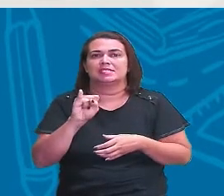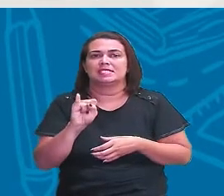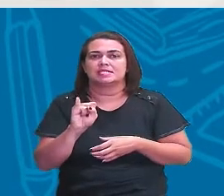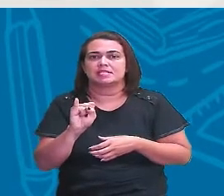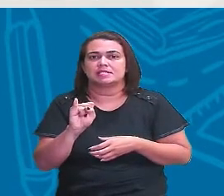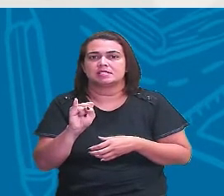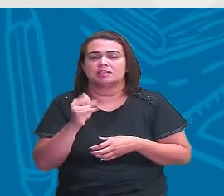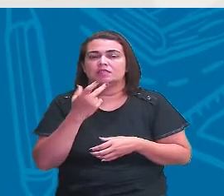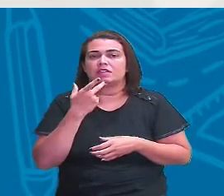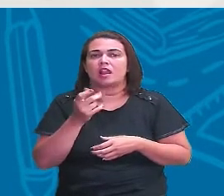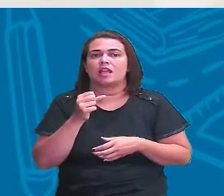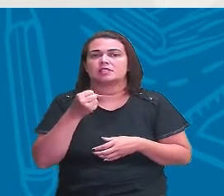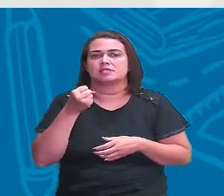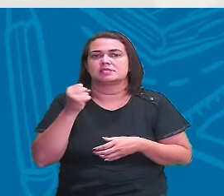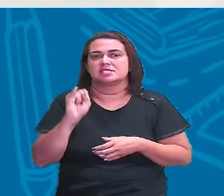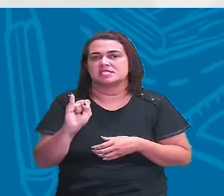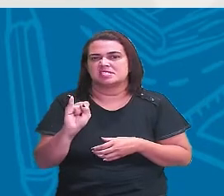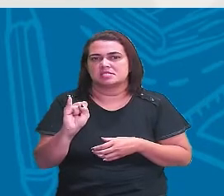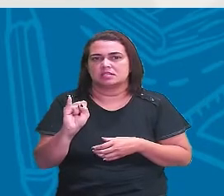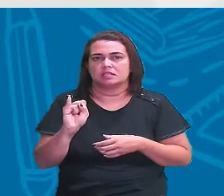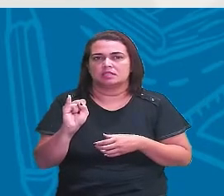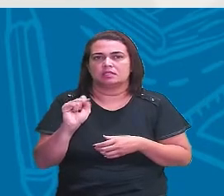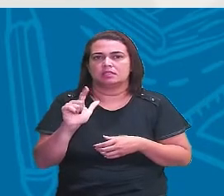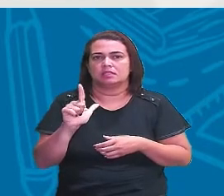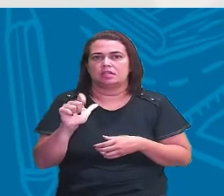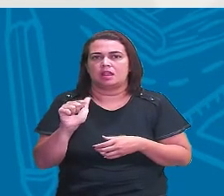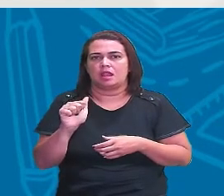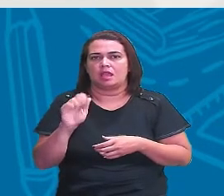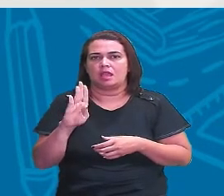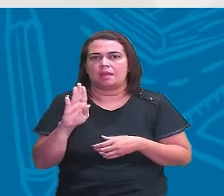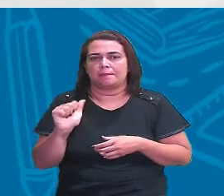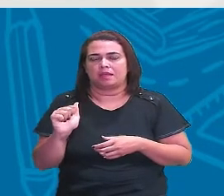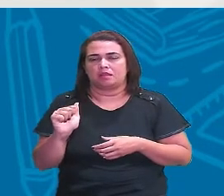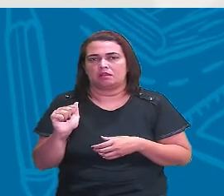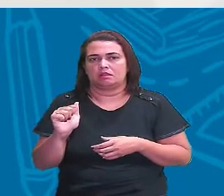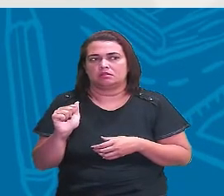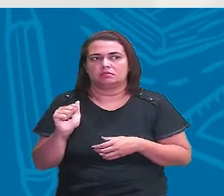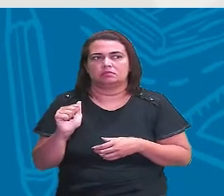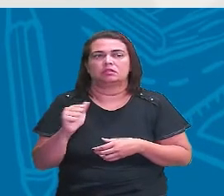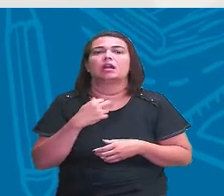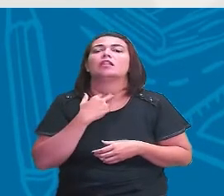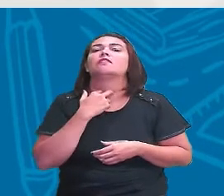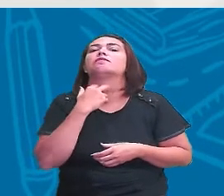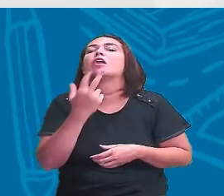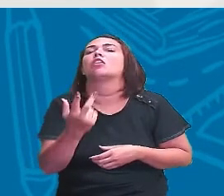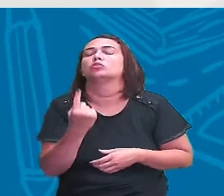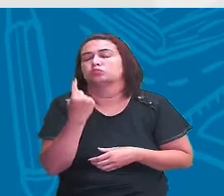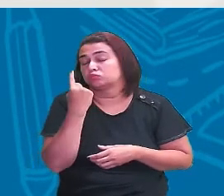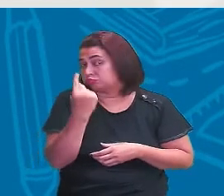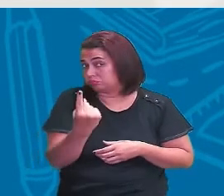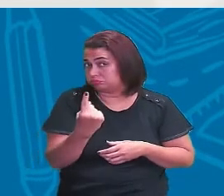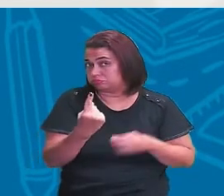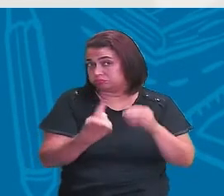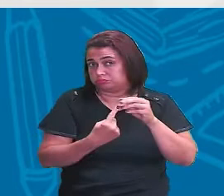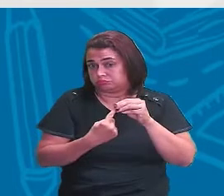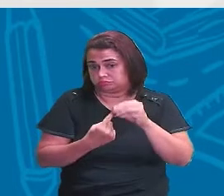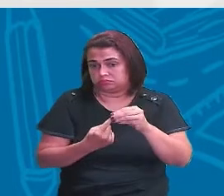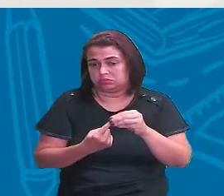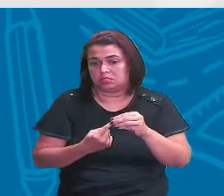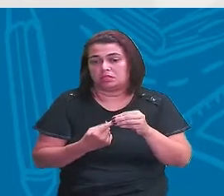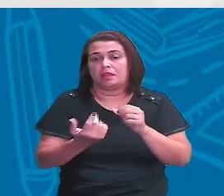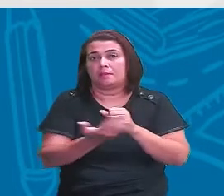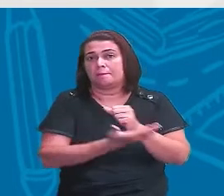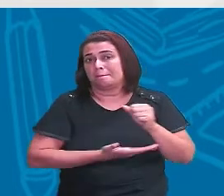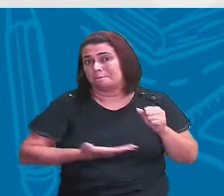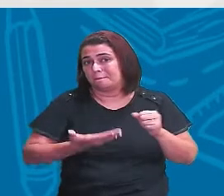só, uma única emissão, si, lá, ba, tá? A base das sílabas são as